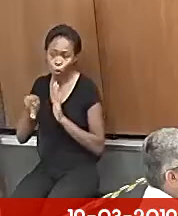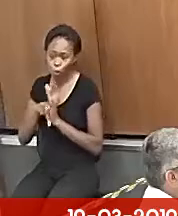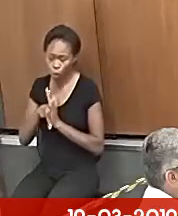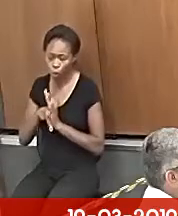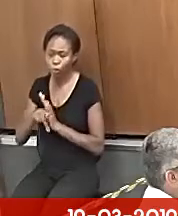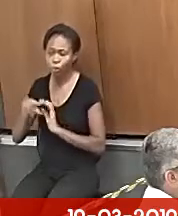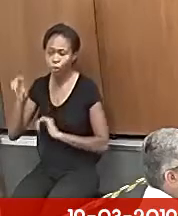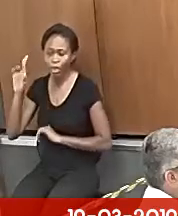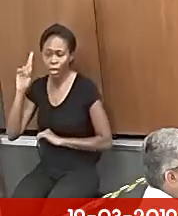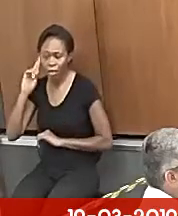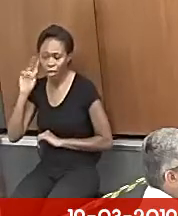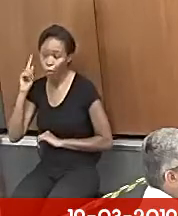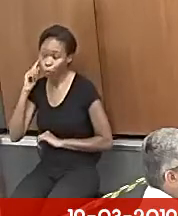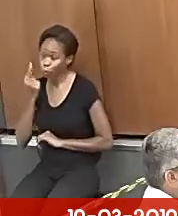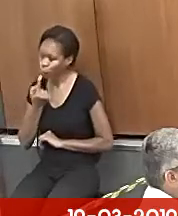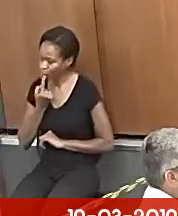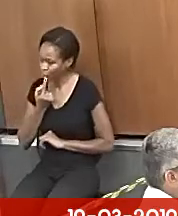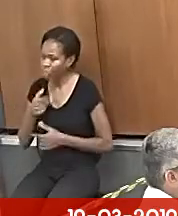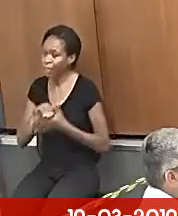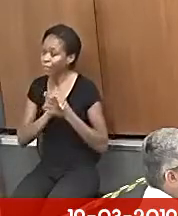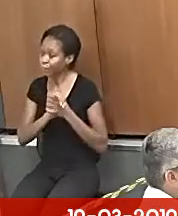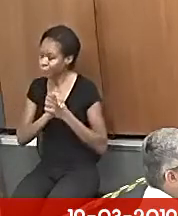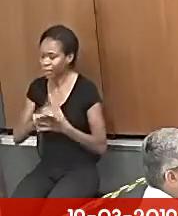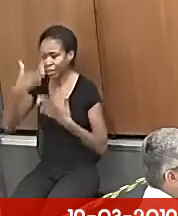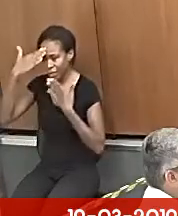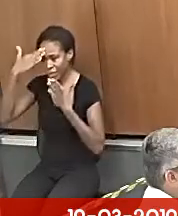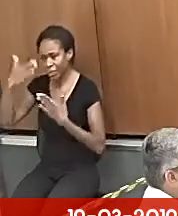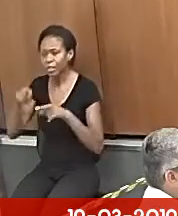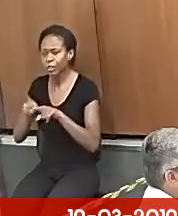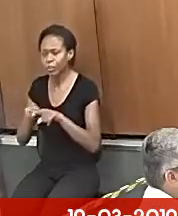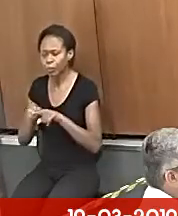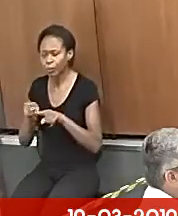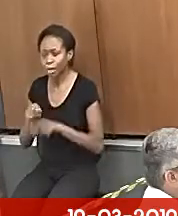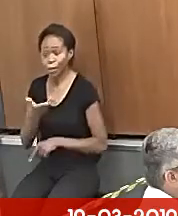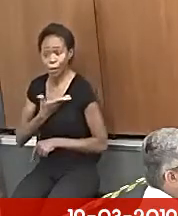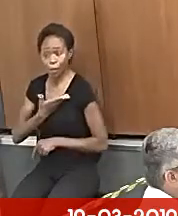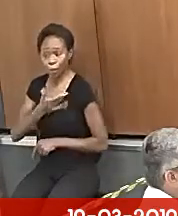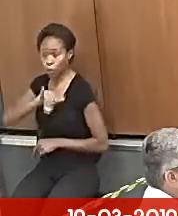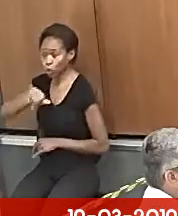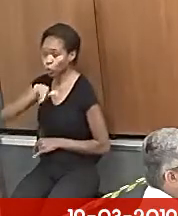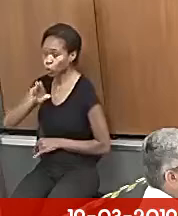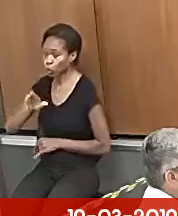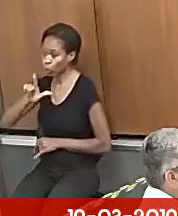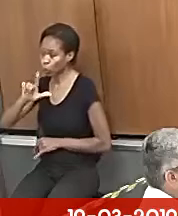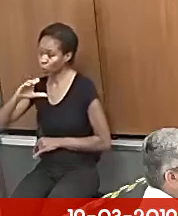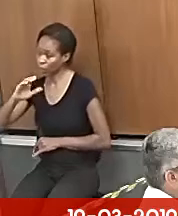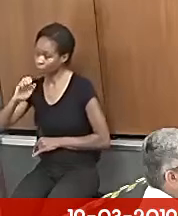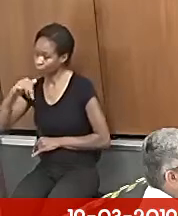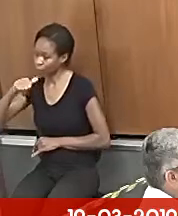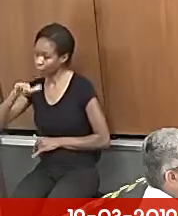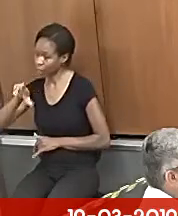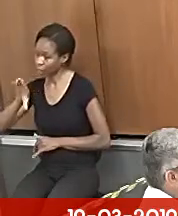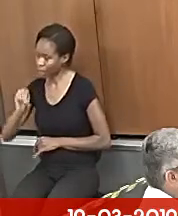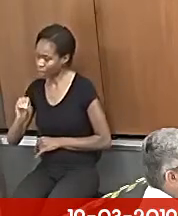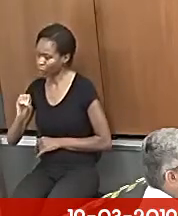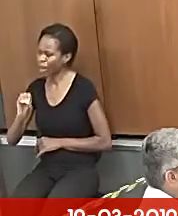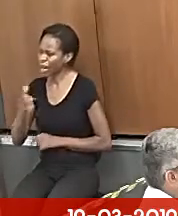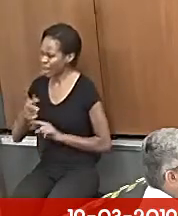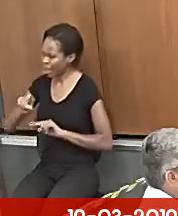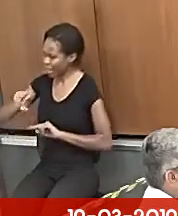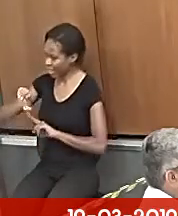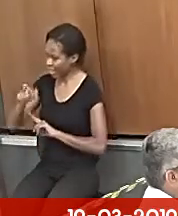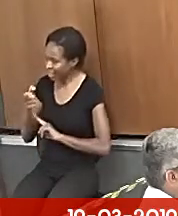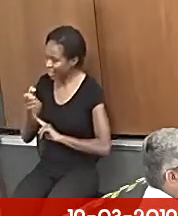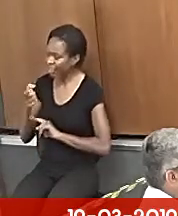fala e da audição que quero cumprimentar e agradecer também a presença do amigo judicial mário prates ex atleta de tênis em